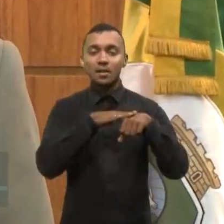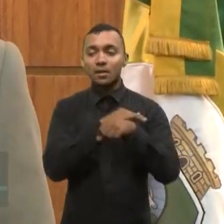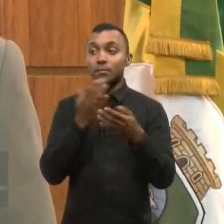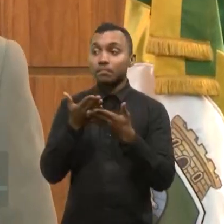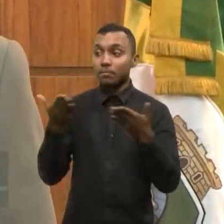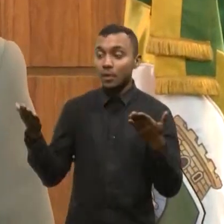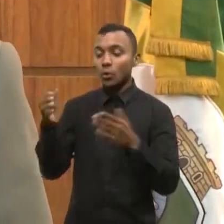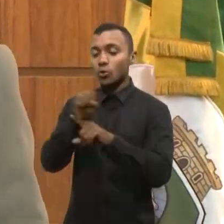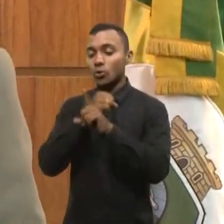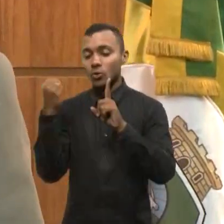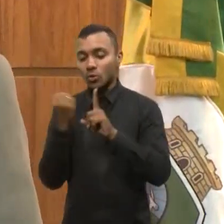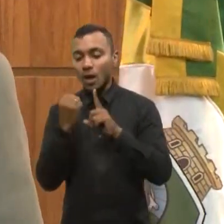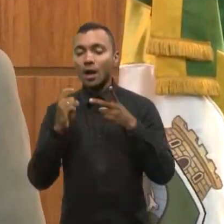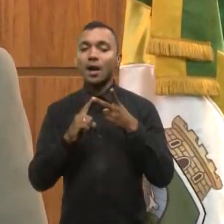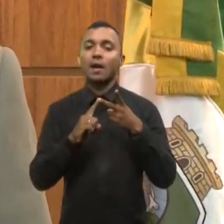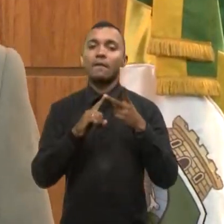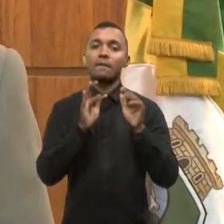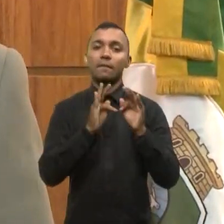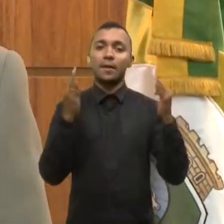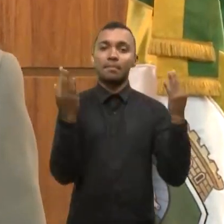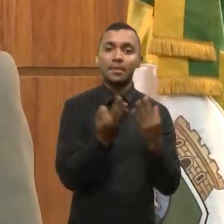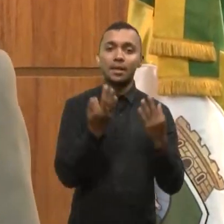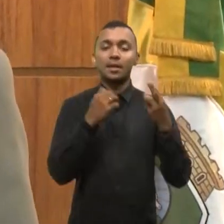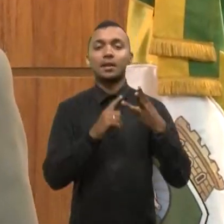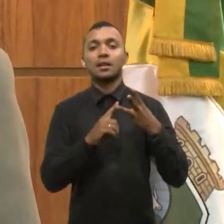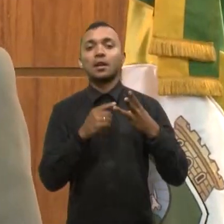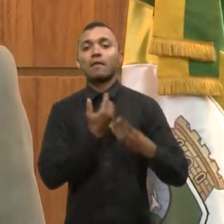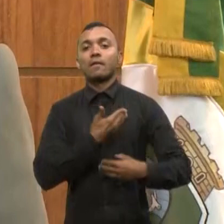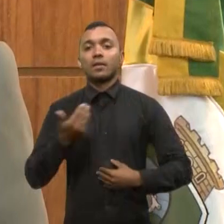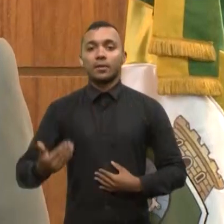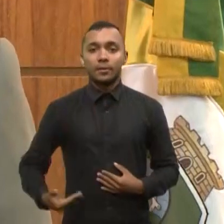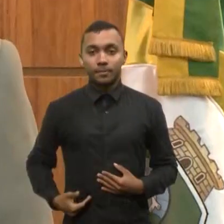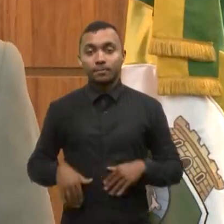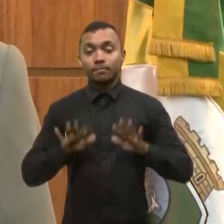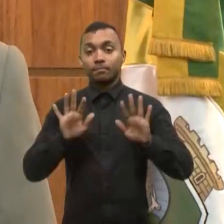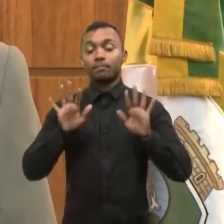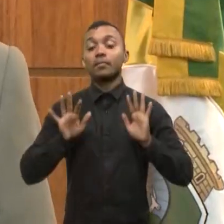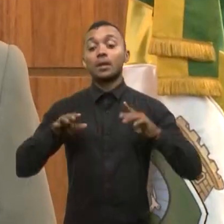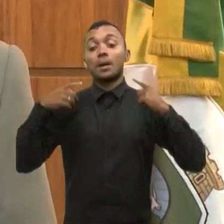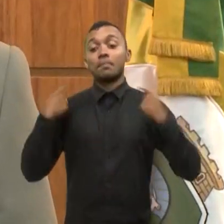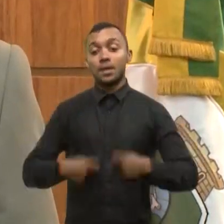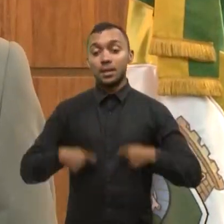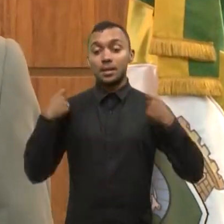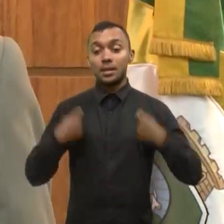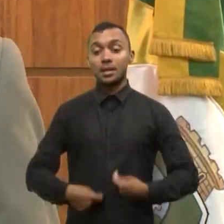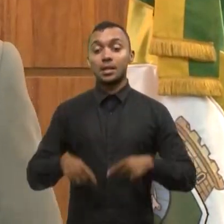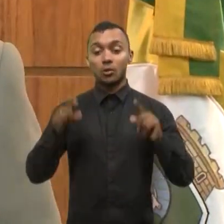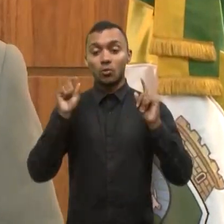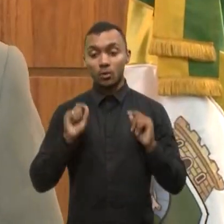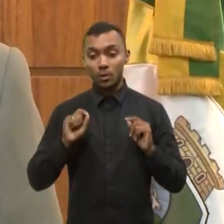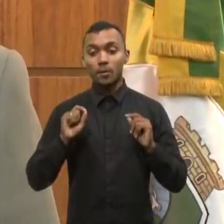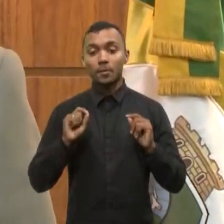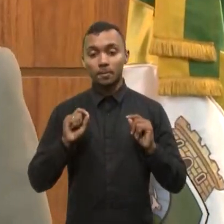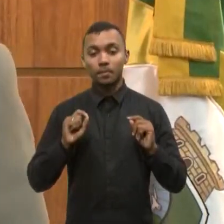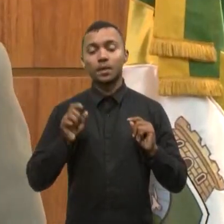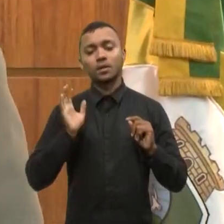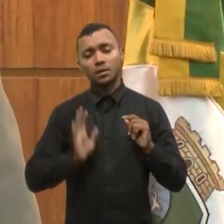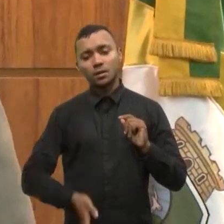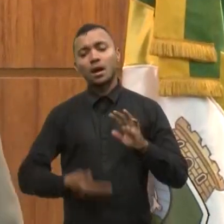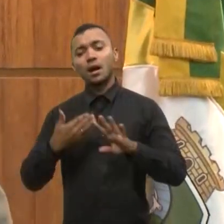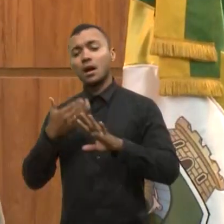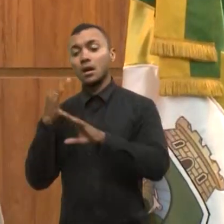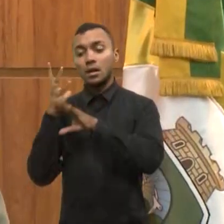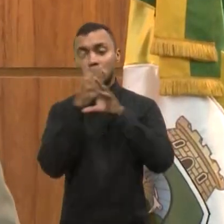enquanto famílias, enquanto governos, e nós precisamos de, a partir até das experiências,